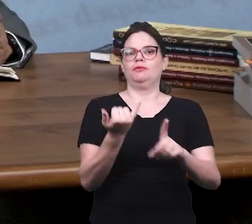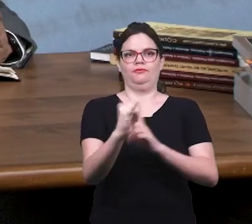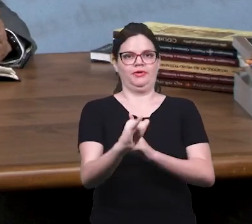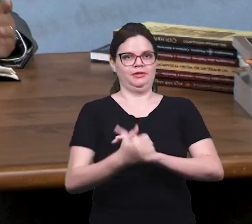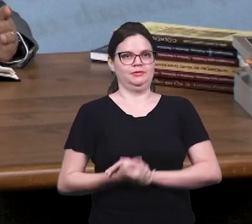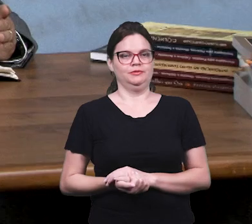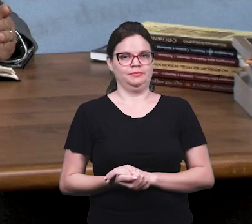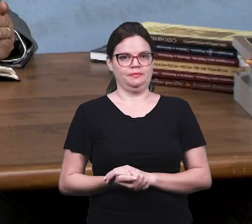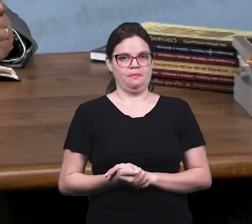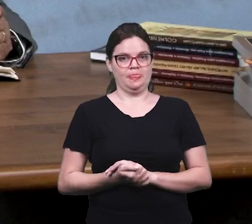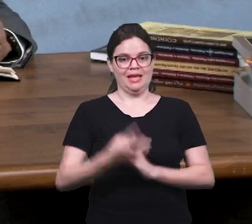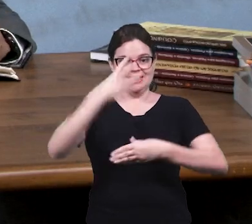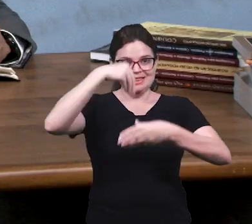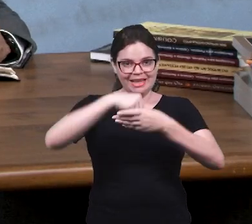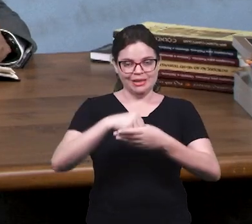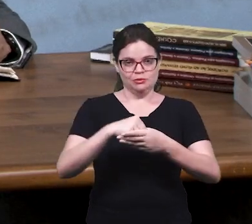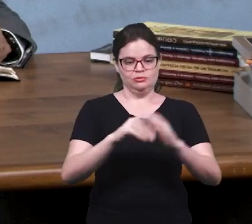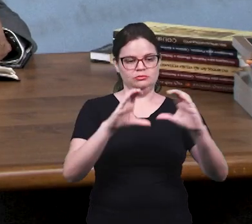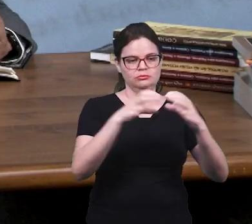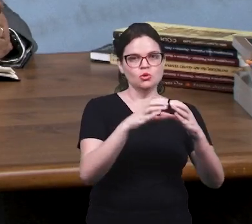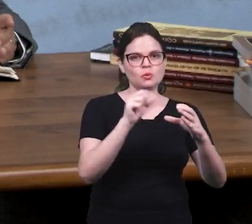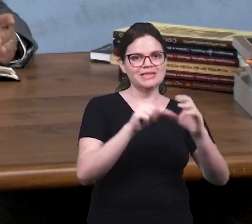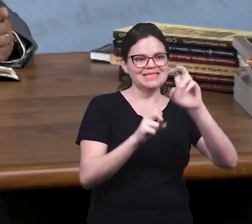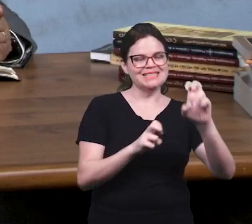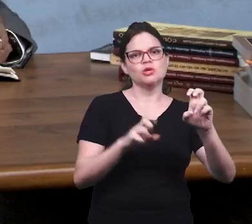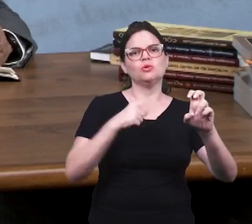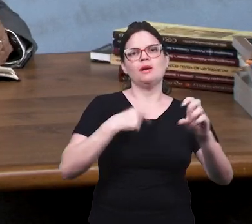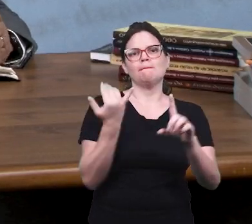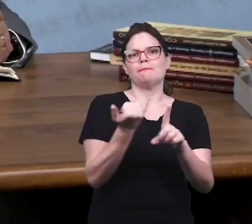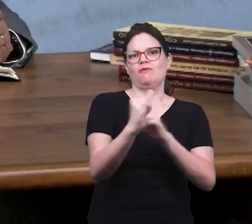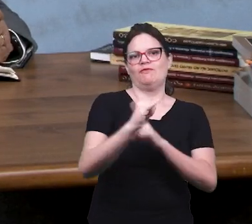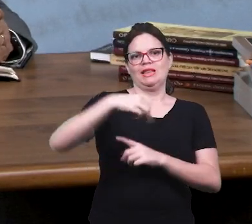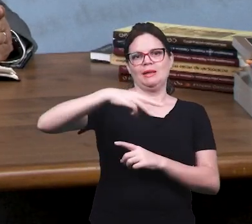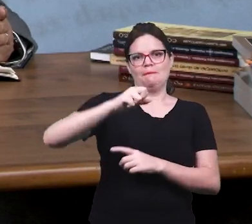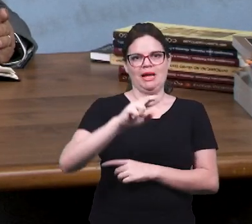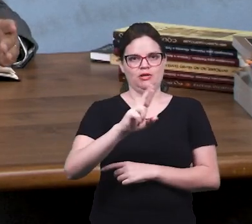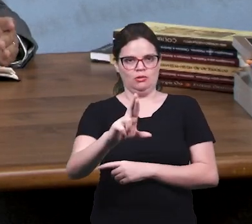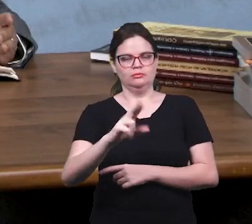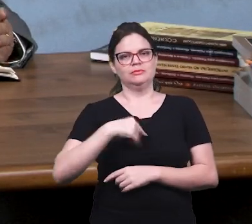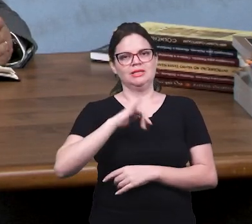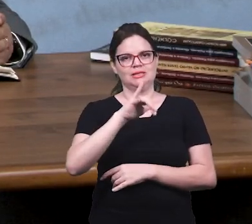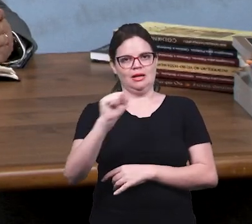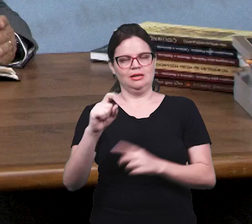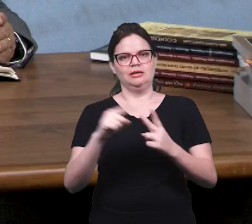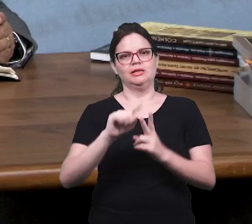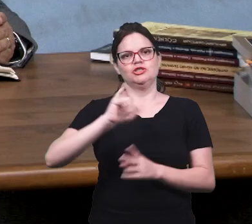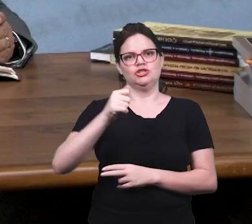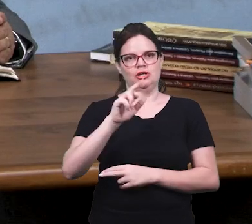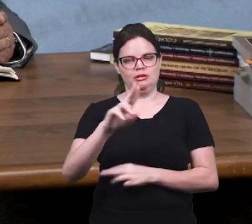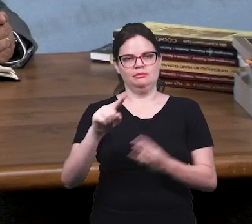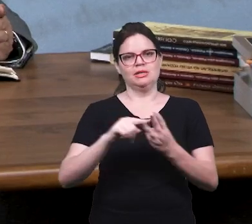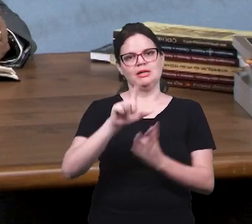Destes, 5 profetas maiores, Isaías, Jeremias, Lamentações, Ezequiel e